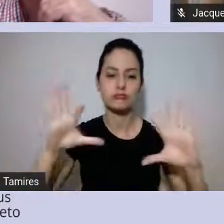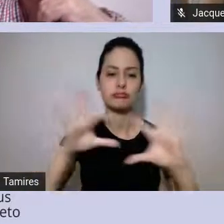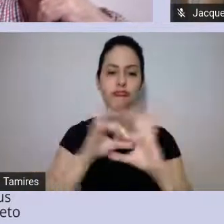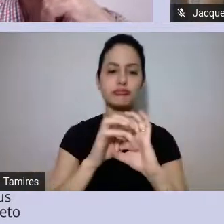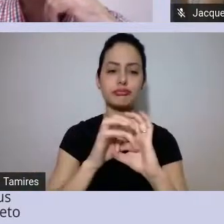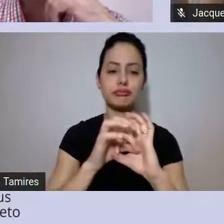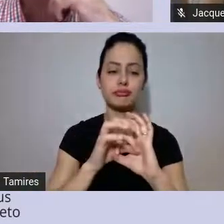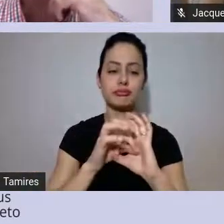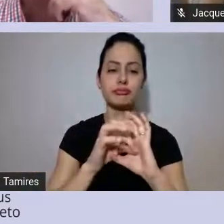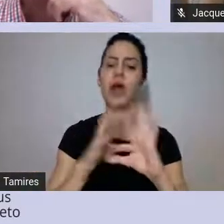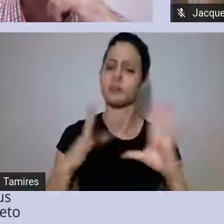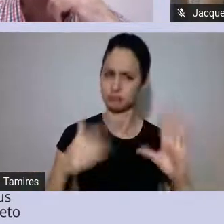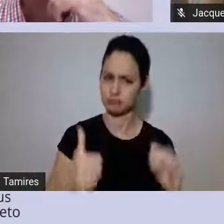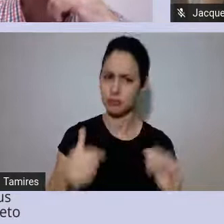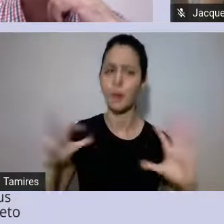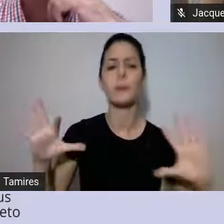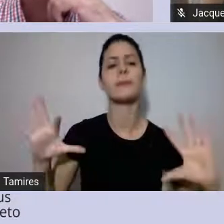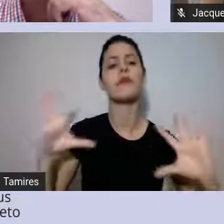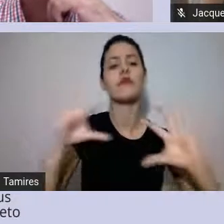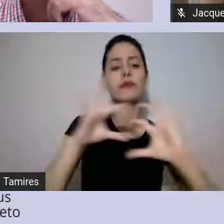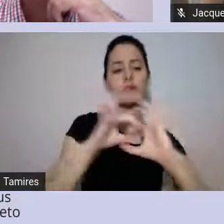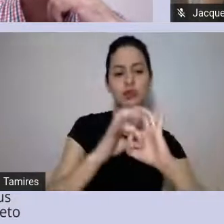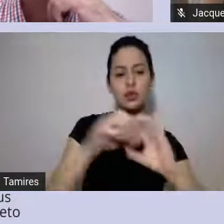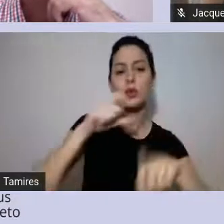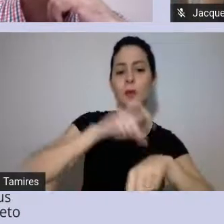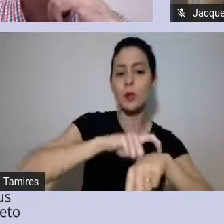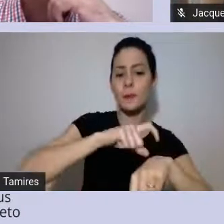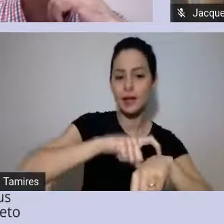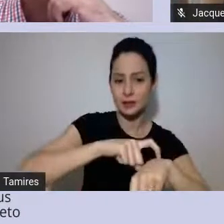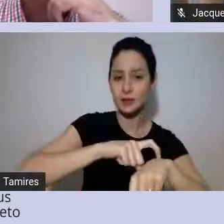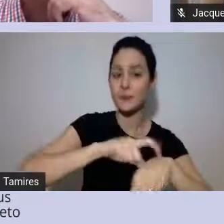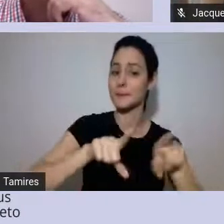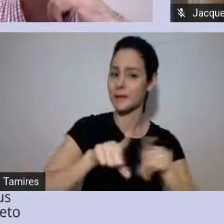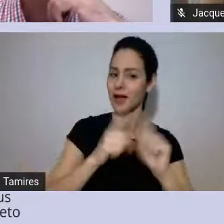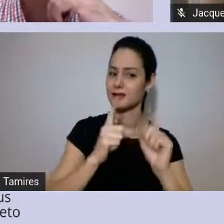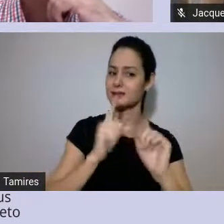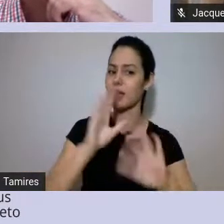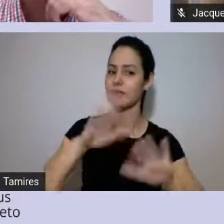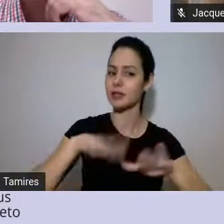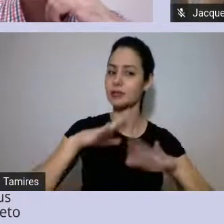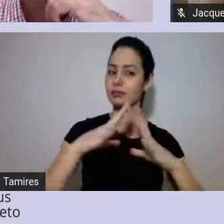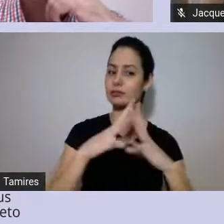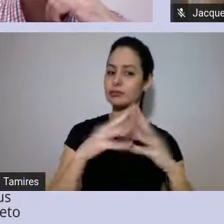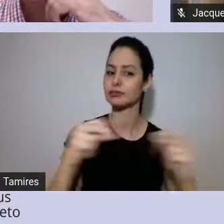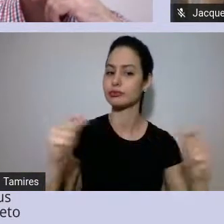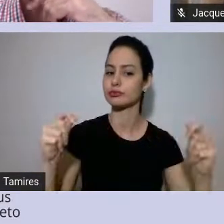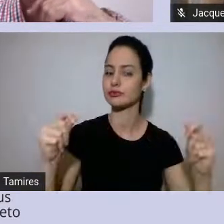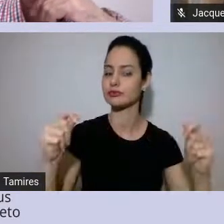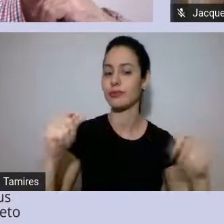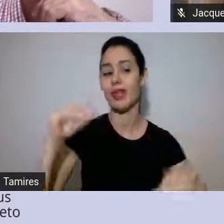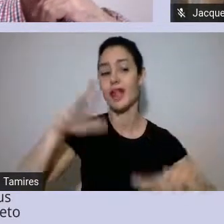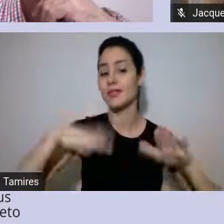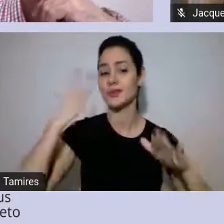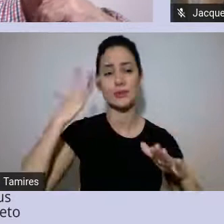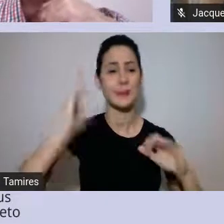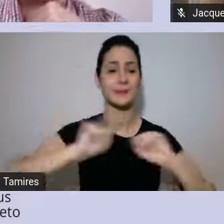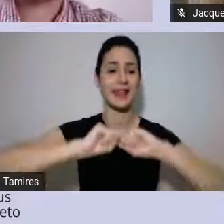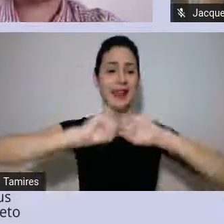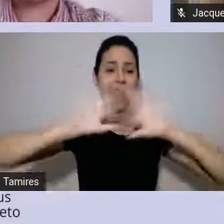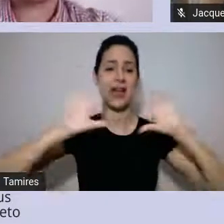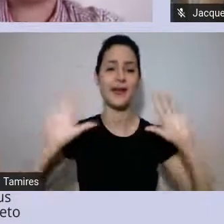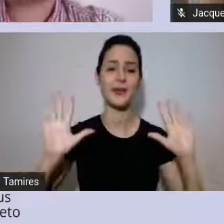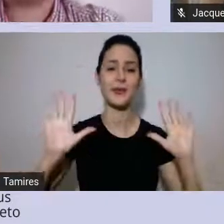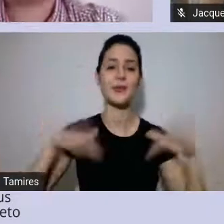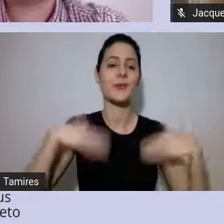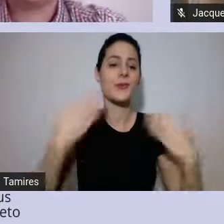que elas se fundiram em determinados momentos, mas com grandes apagamentos. A gente não sabe dizer com clareza quais são